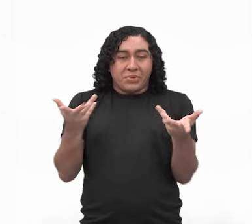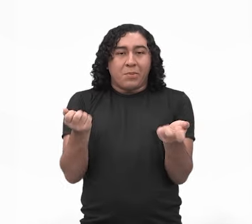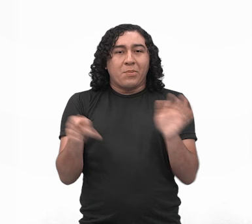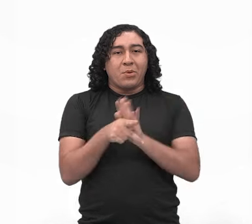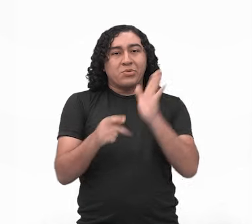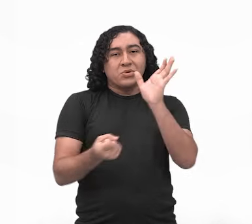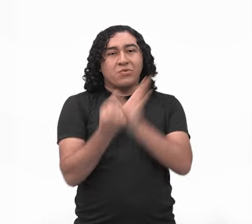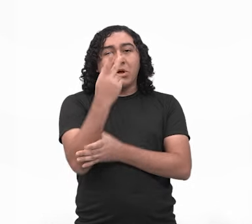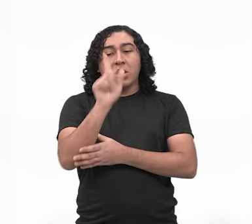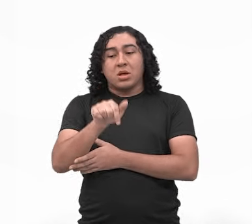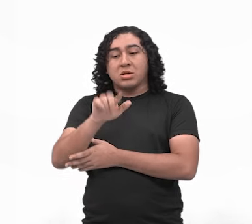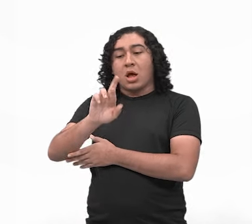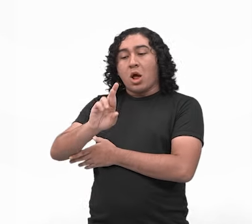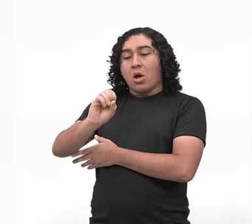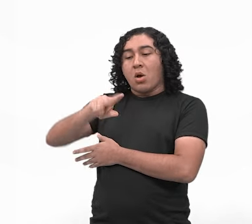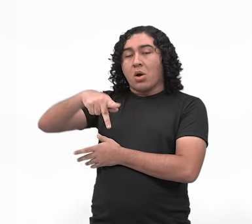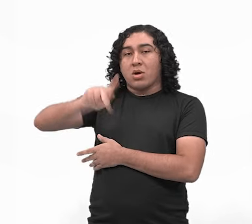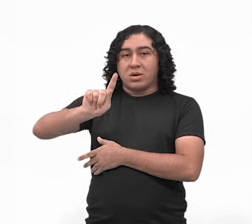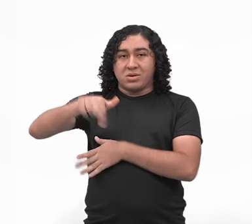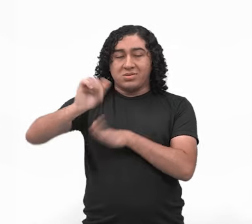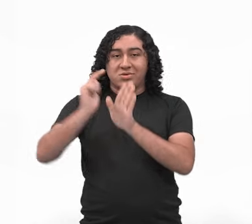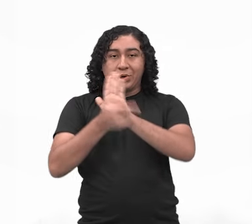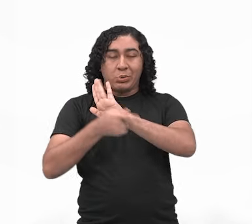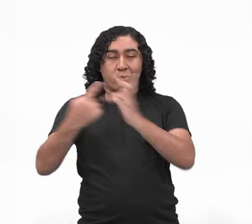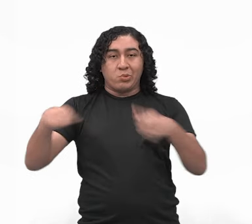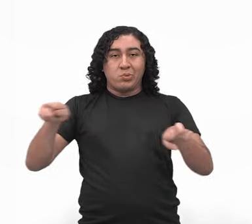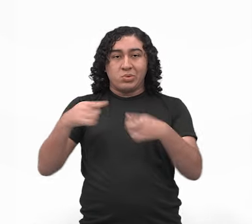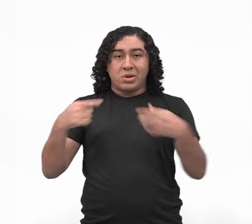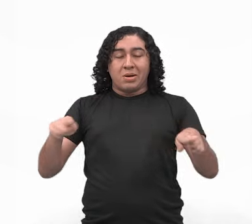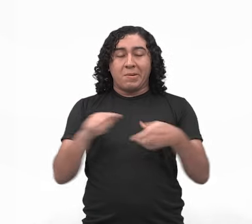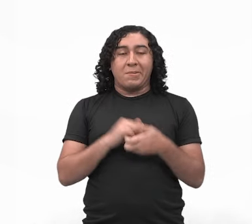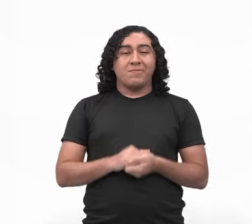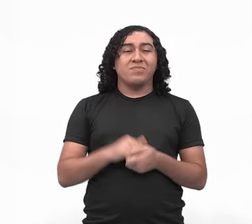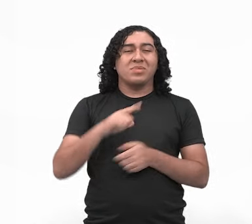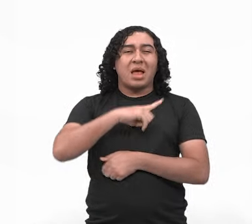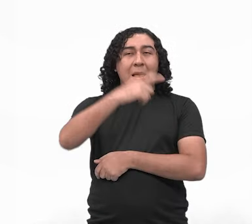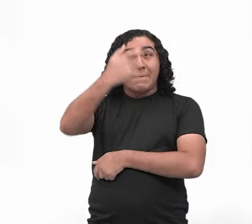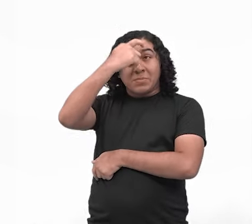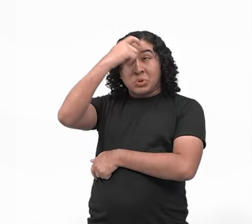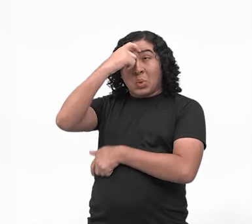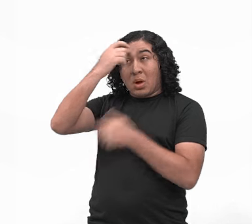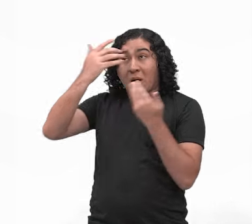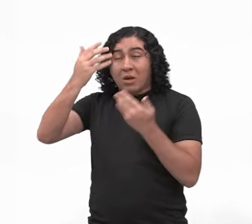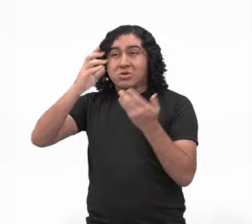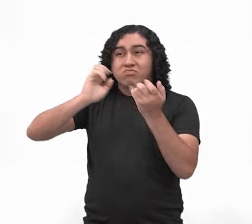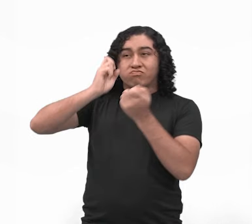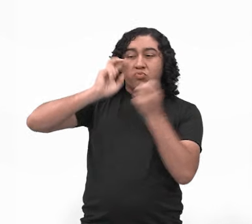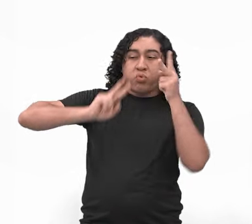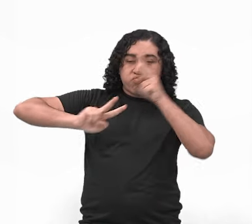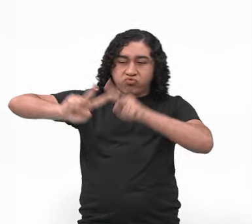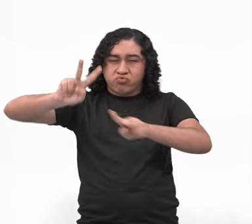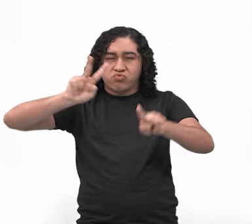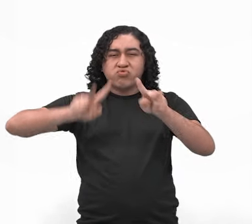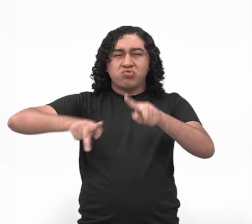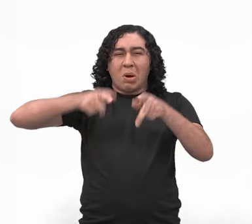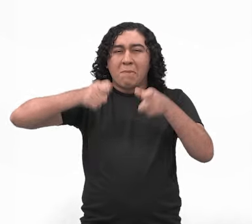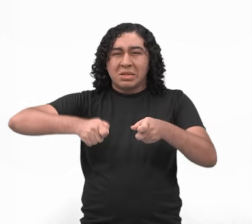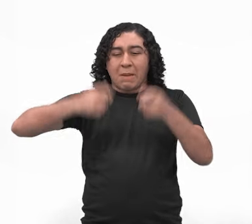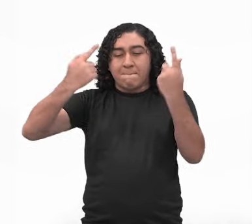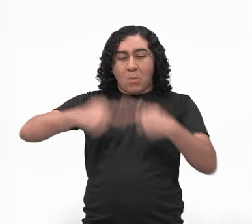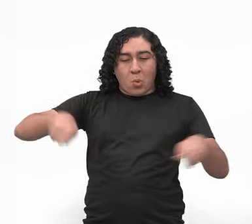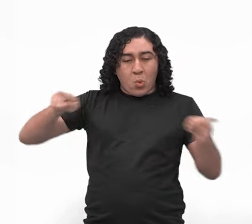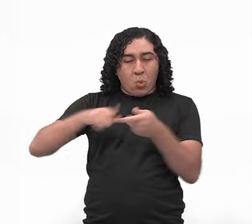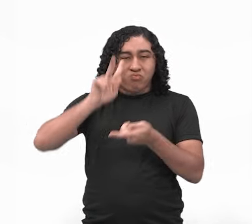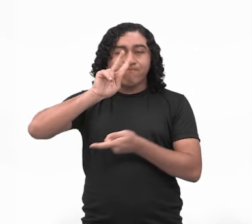do rock psicodélico, que mexe com a questão psicológica, um rock bem pesado, né? E aí nós